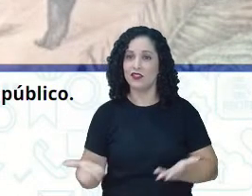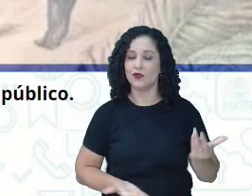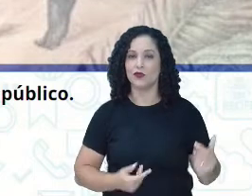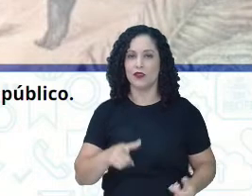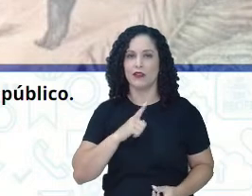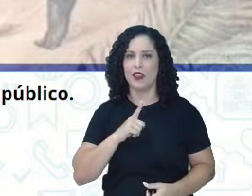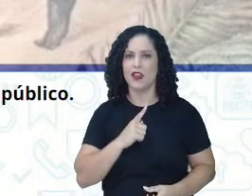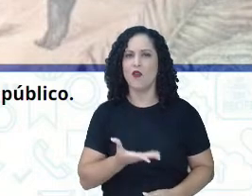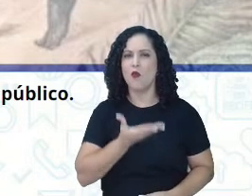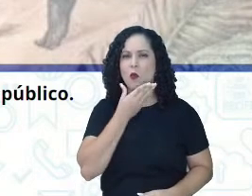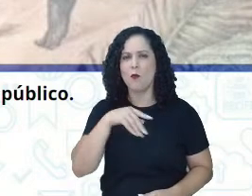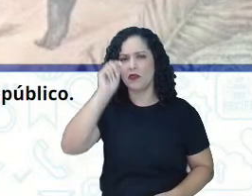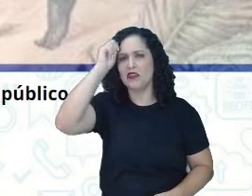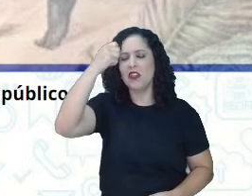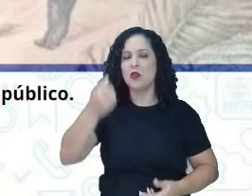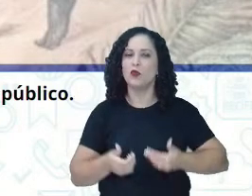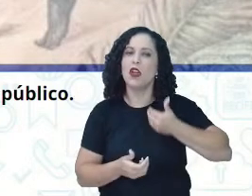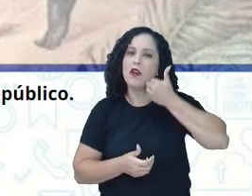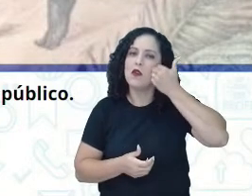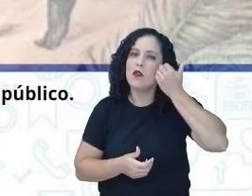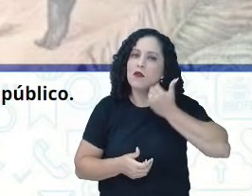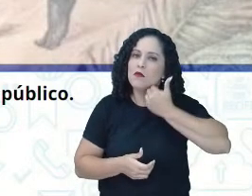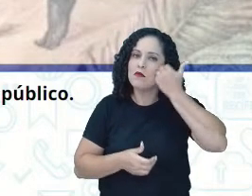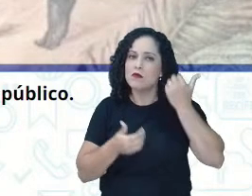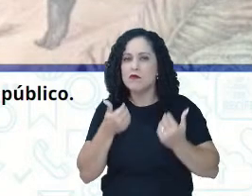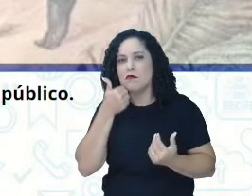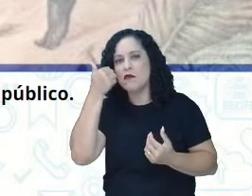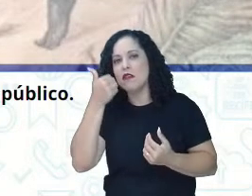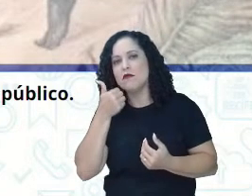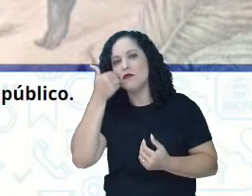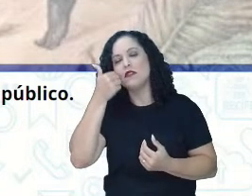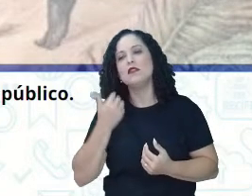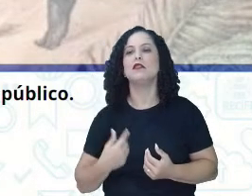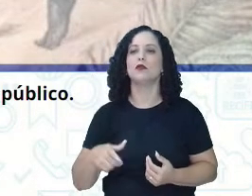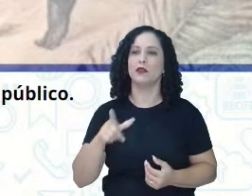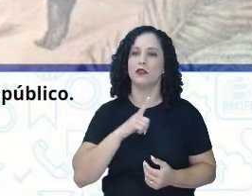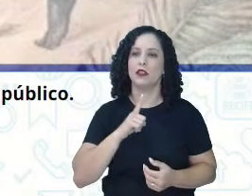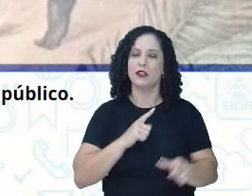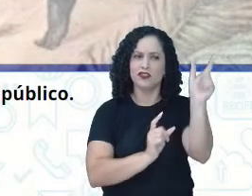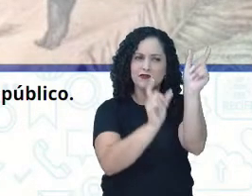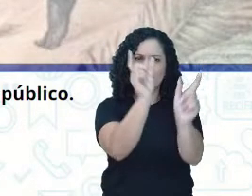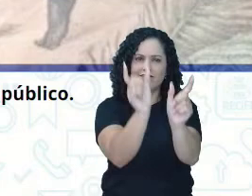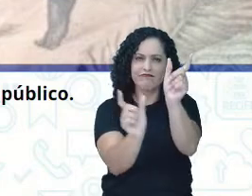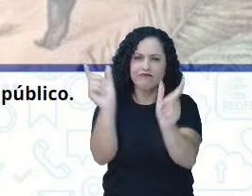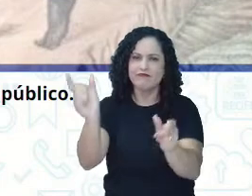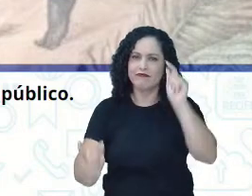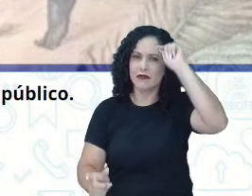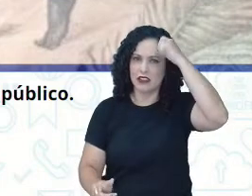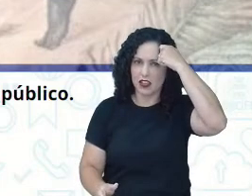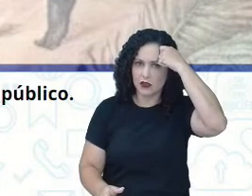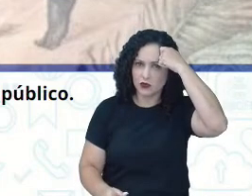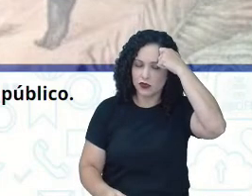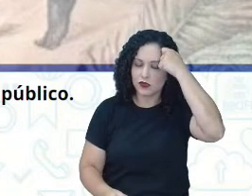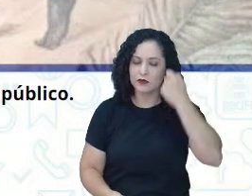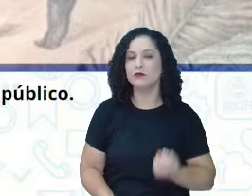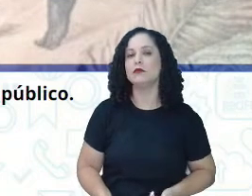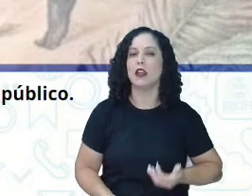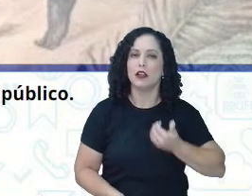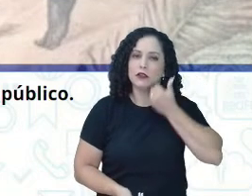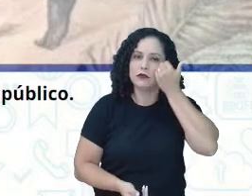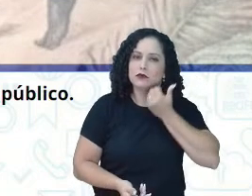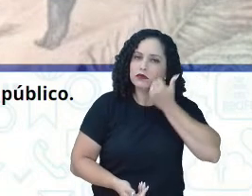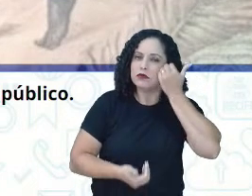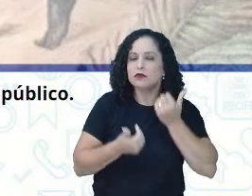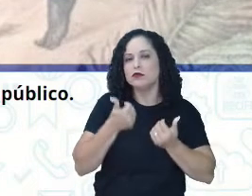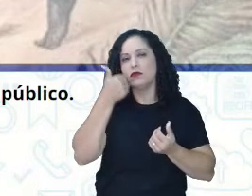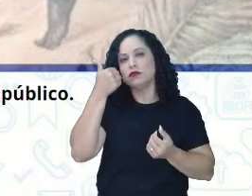aqui no canto esquerdo da sua tela, né? Mais uma vez eu estou mostrando que essas pessoas escravizadas, né, que no caso os barbeiros,